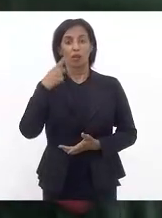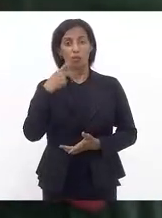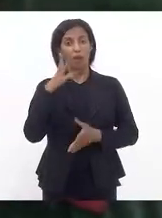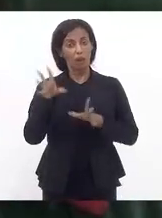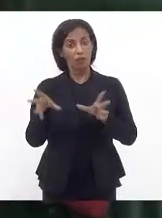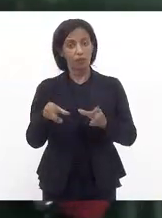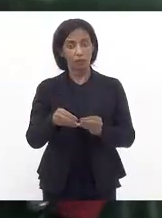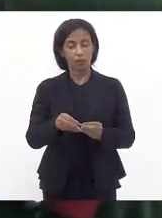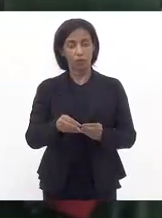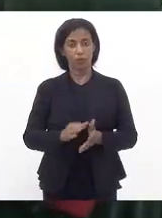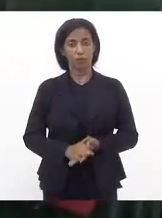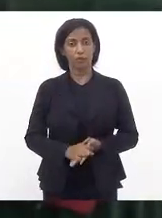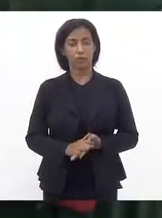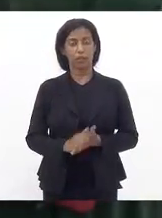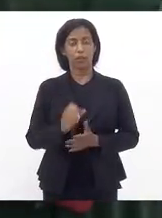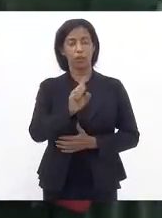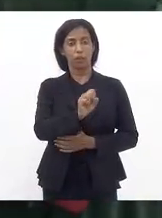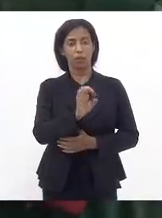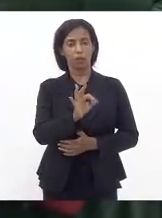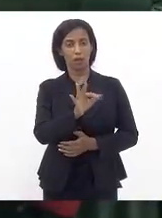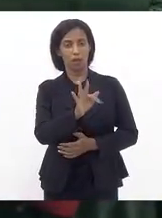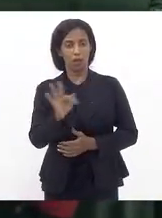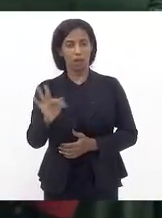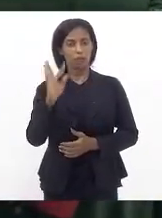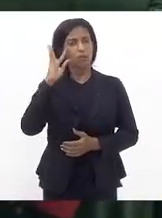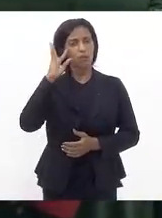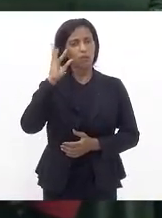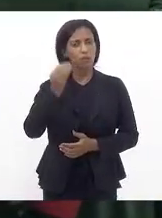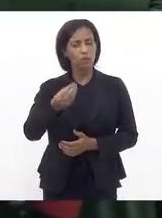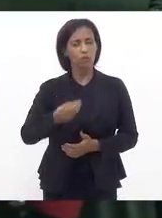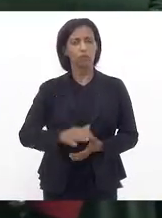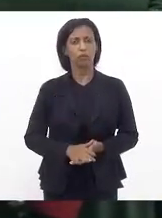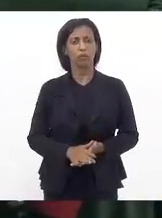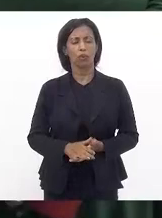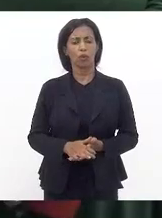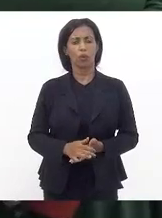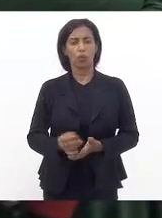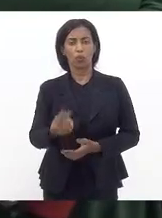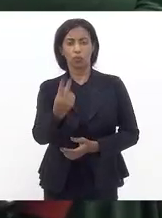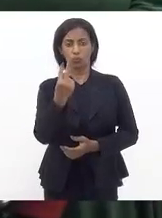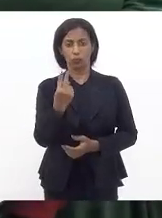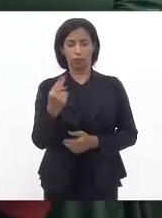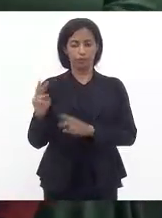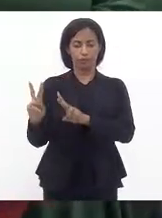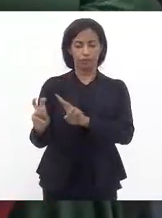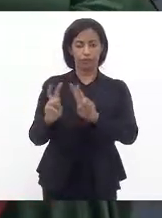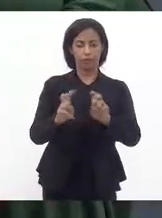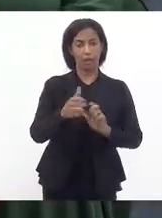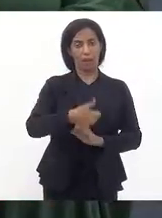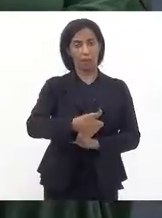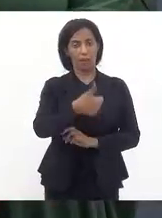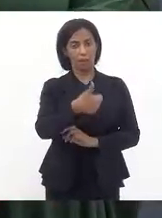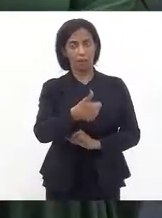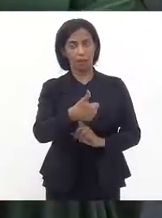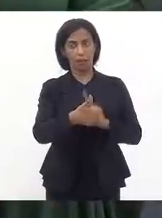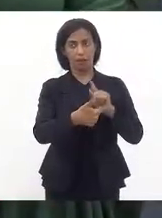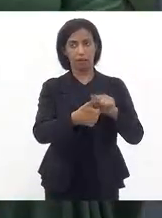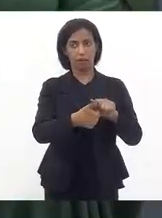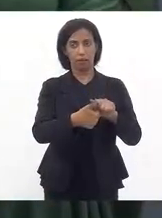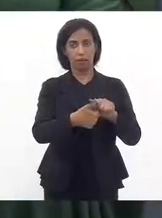e vou concluir que o Supremo toma uma decisão com duas vertentes a primeira